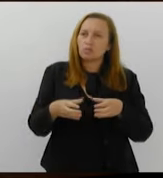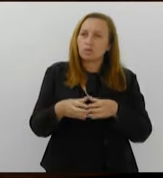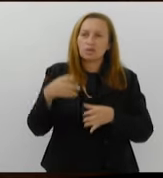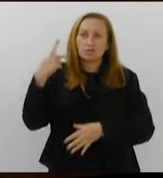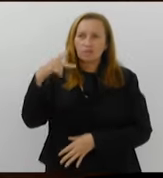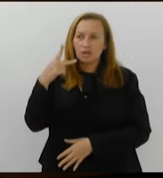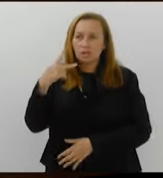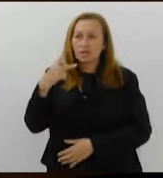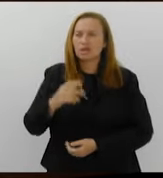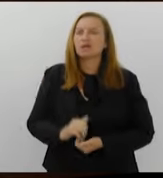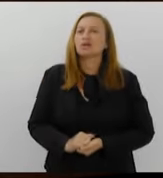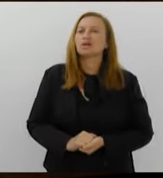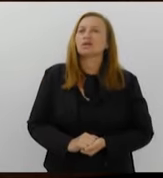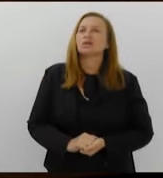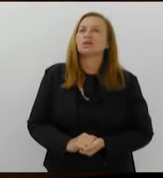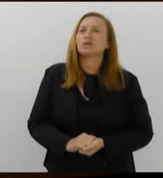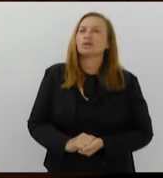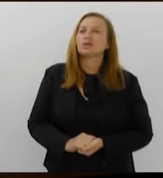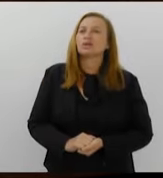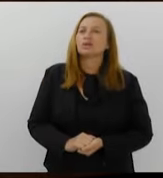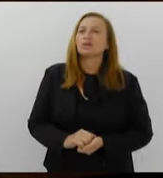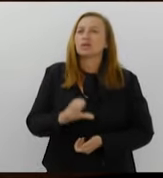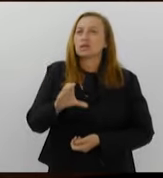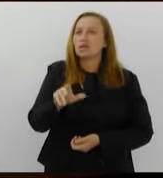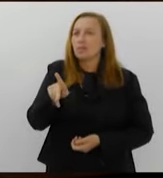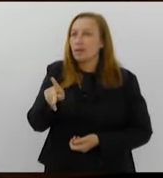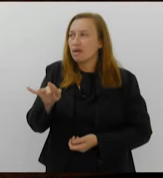Parlamentar da CPI,